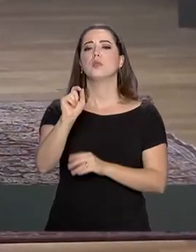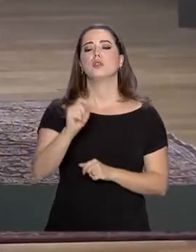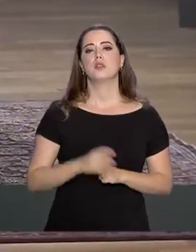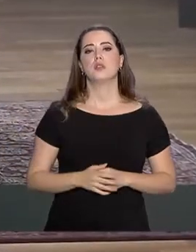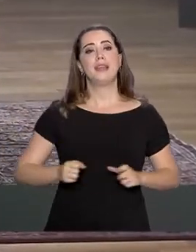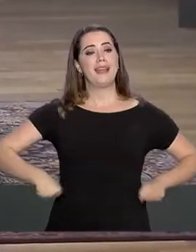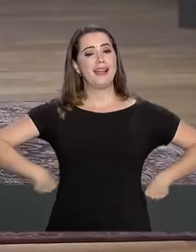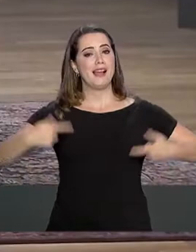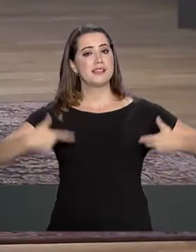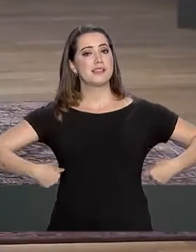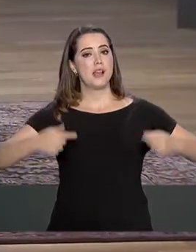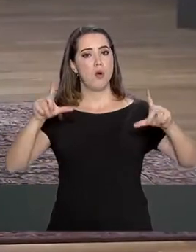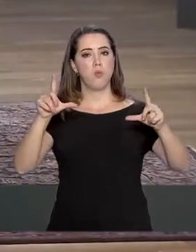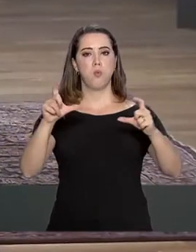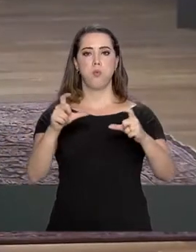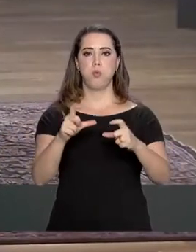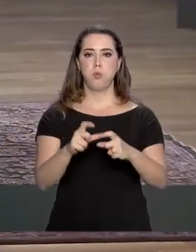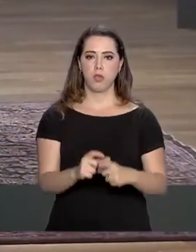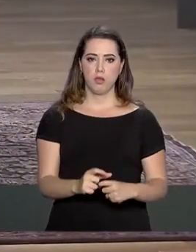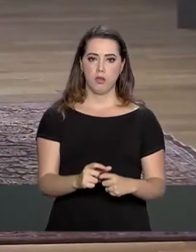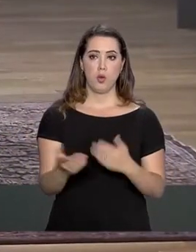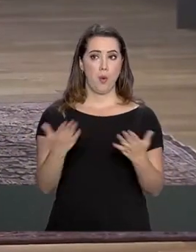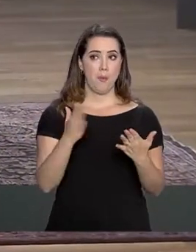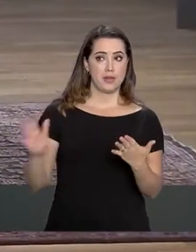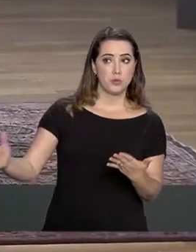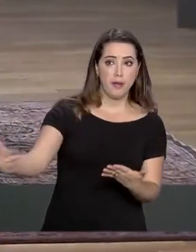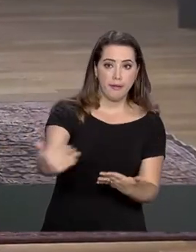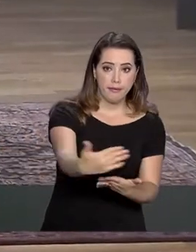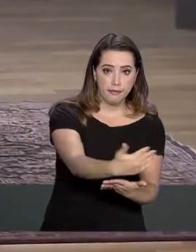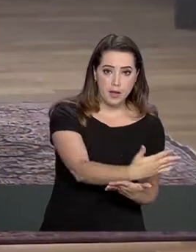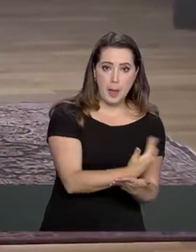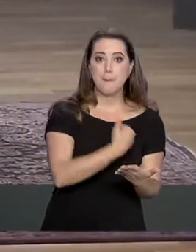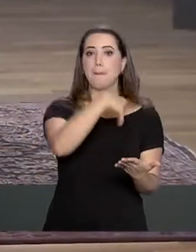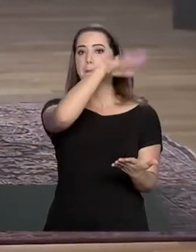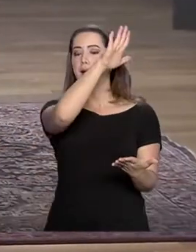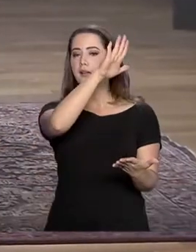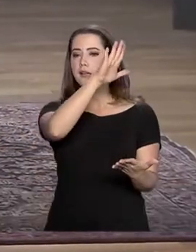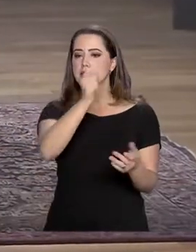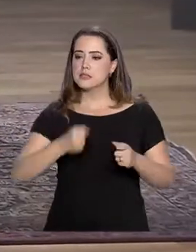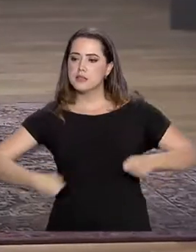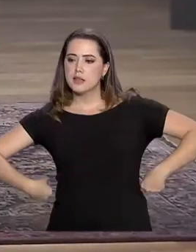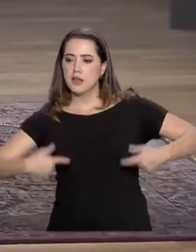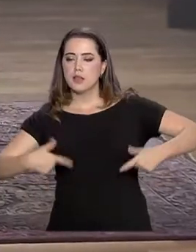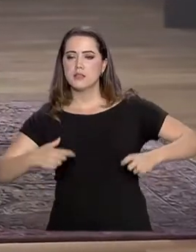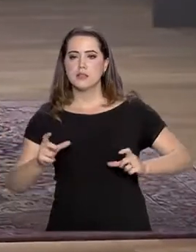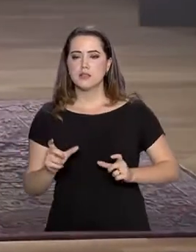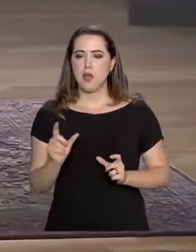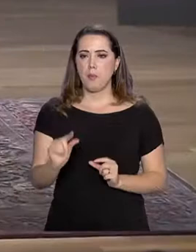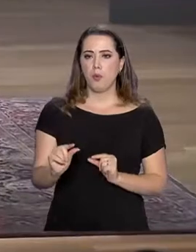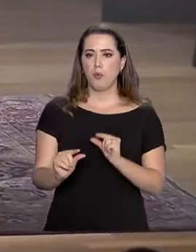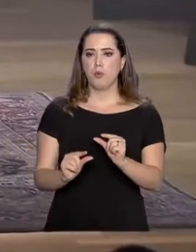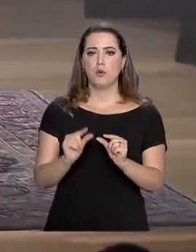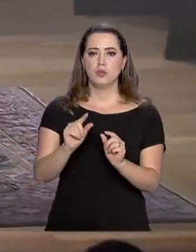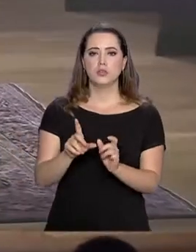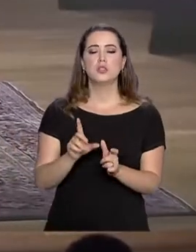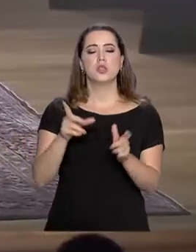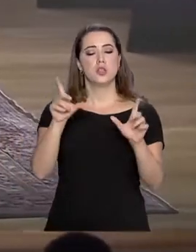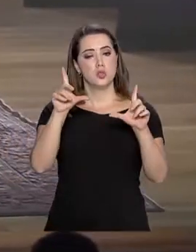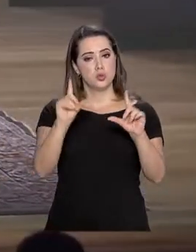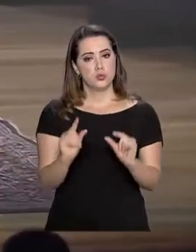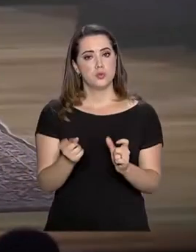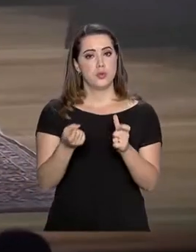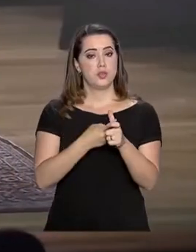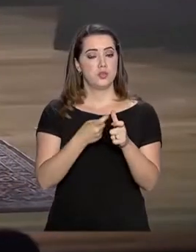gastarmos menos do que arrecadamos para que, pouco a pouco, consigamos diminuir a dívida pública.